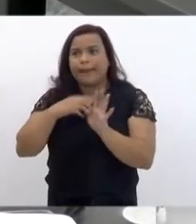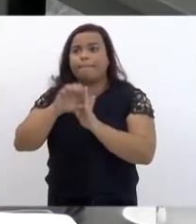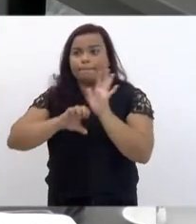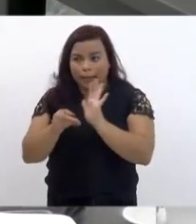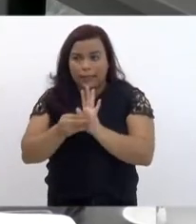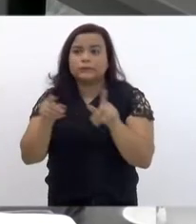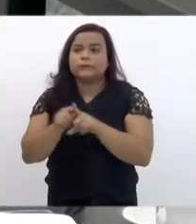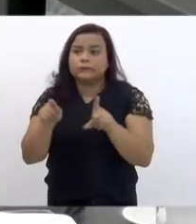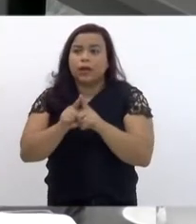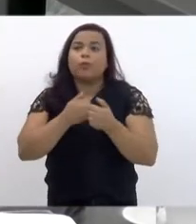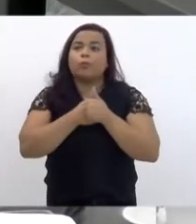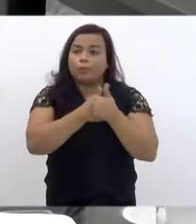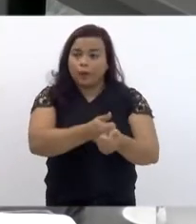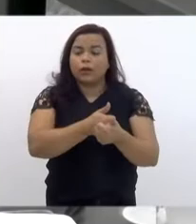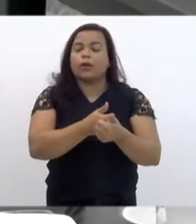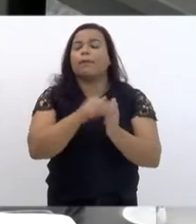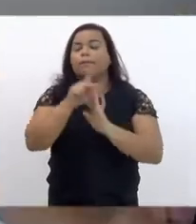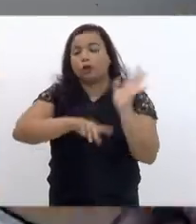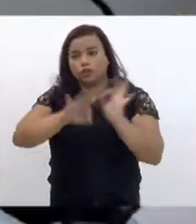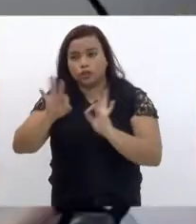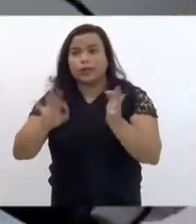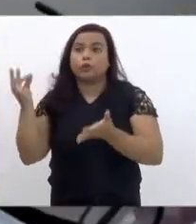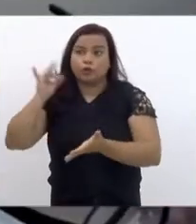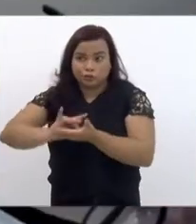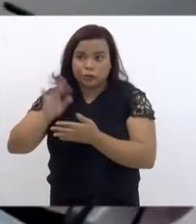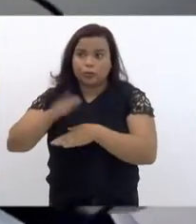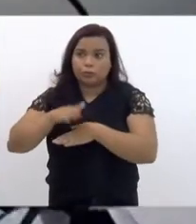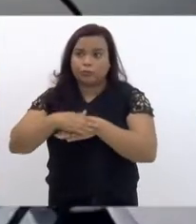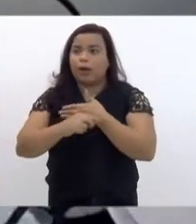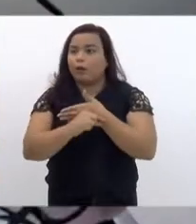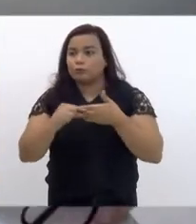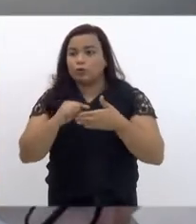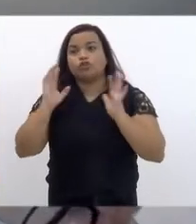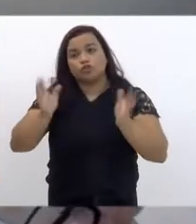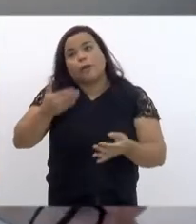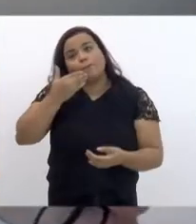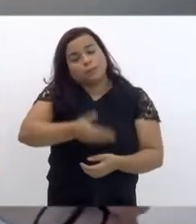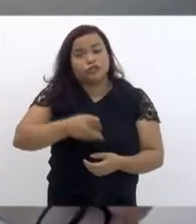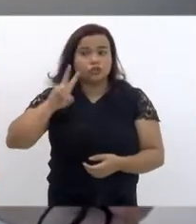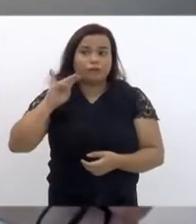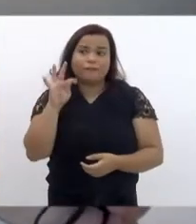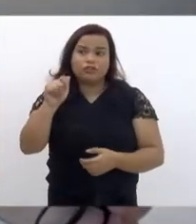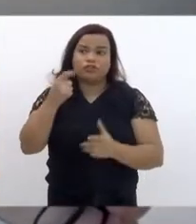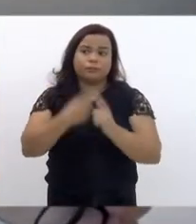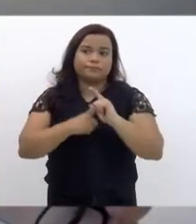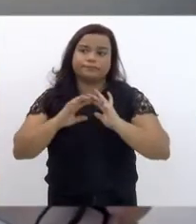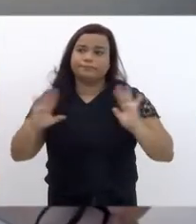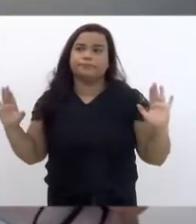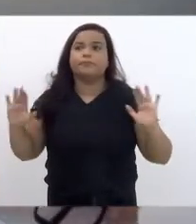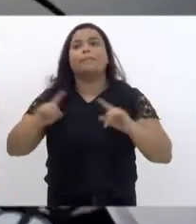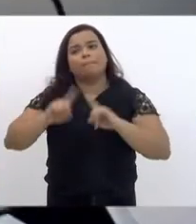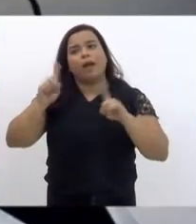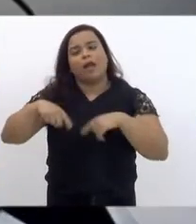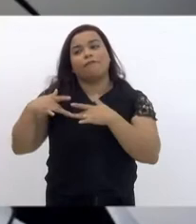acompanhar o projeto original do autor. Mas, como já pediu vista, nós não vamos discutir, mas é capelania voluntária de que trata o projeto. Já está vistado,